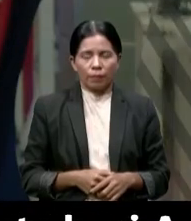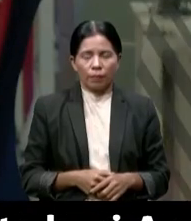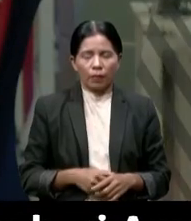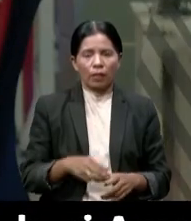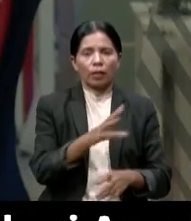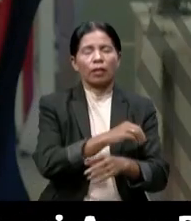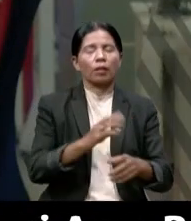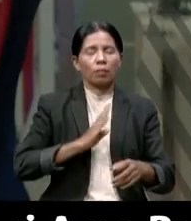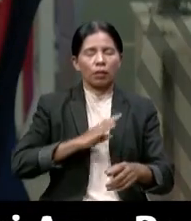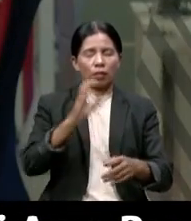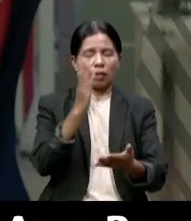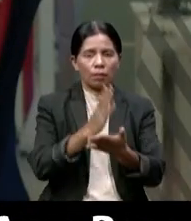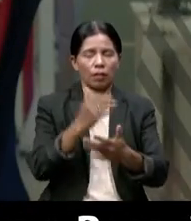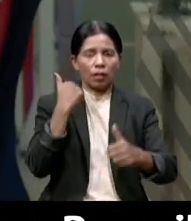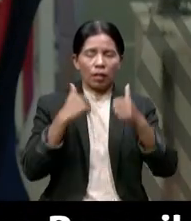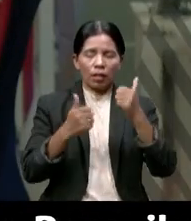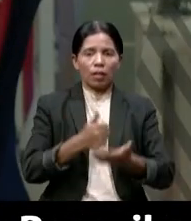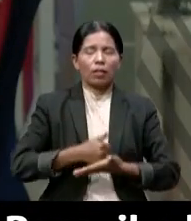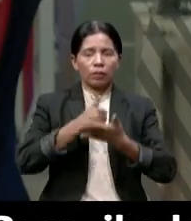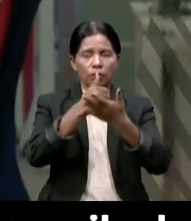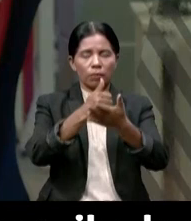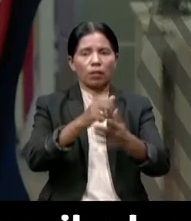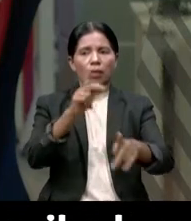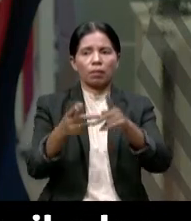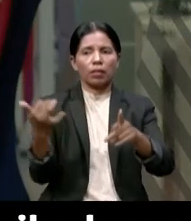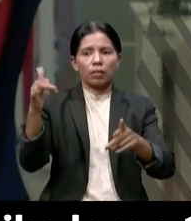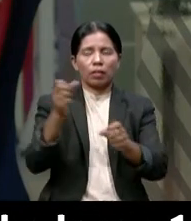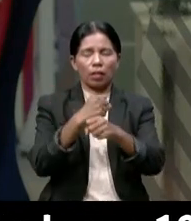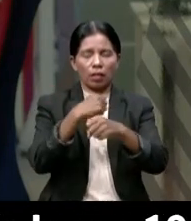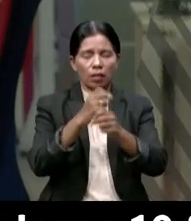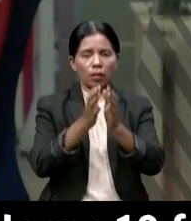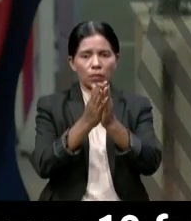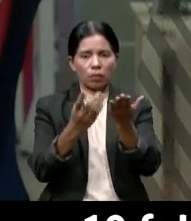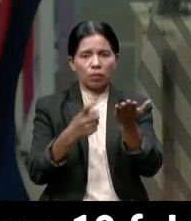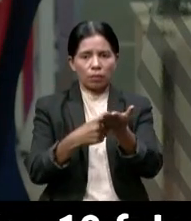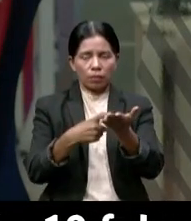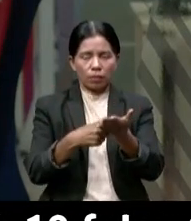notariado bocal suspende atendimento baseado em sira nebe trata passaporte.